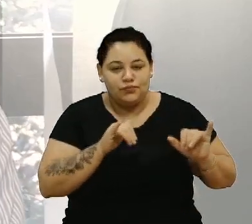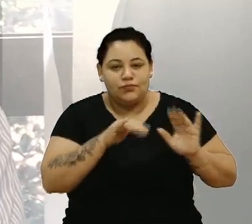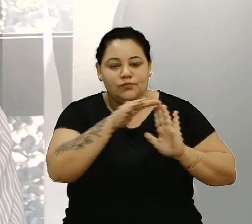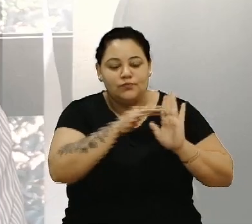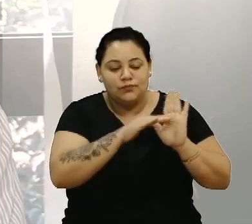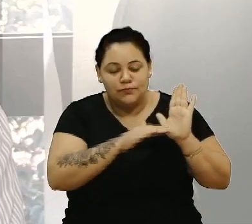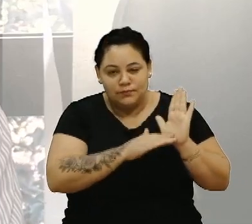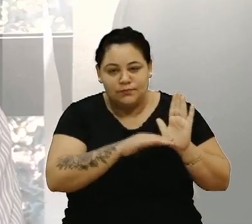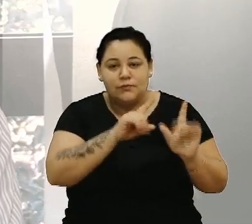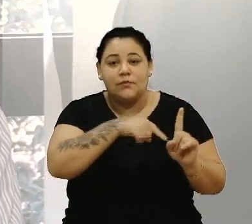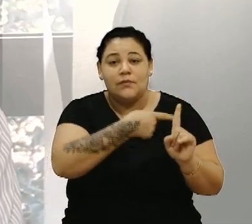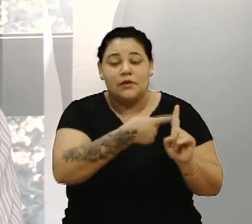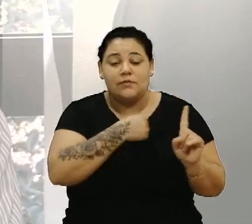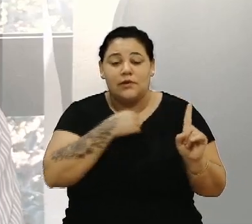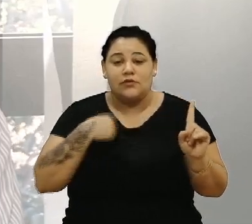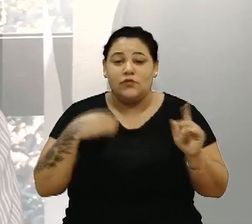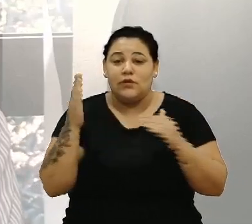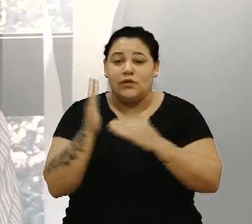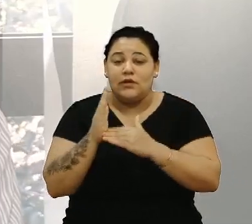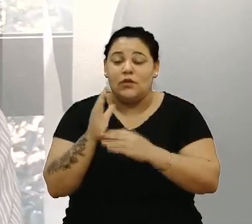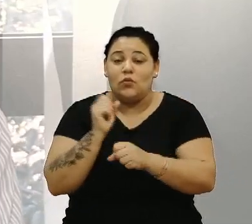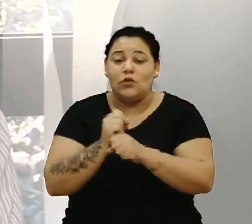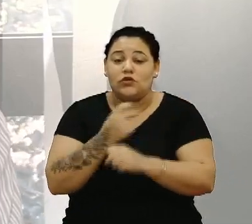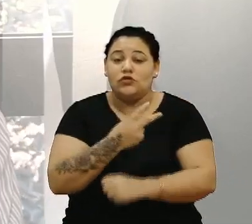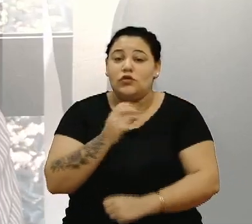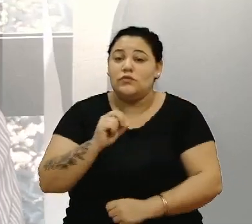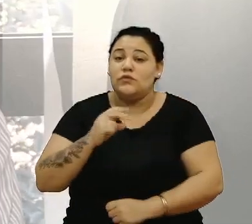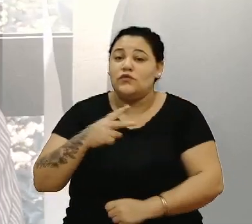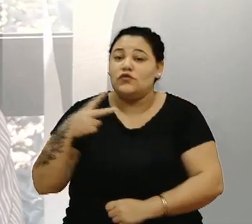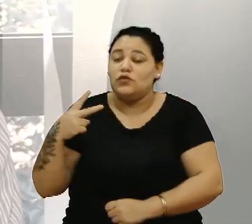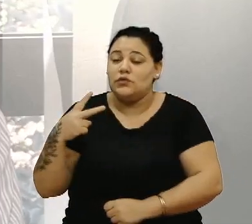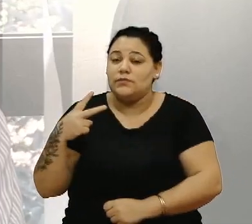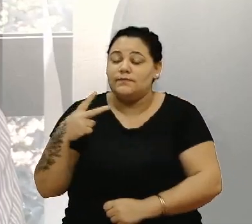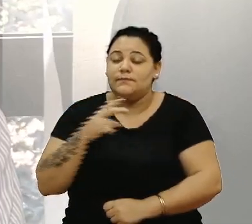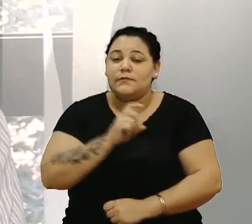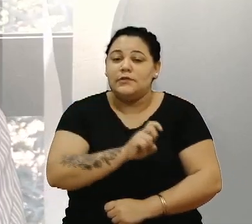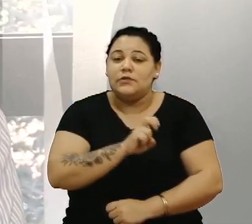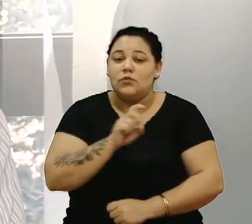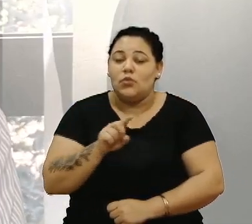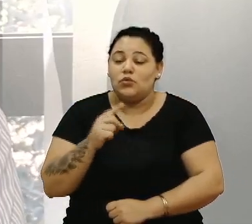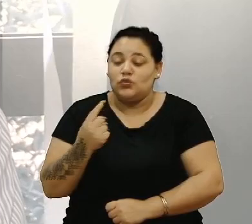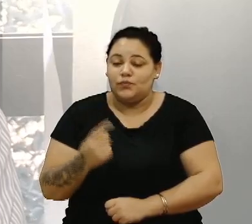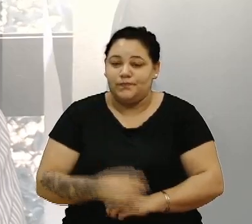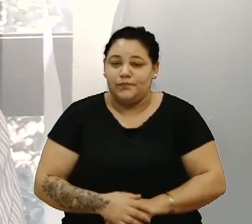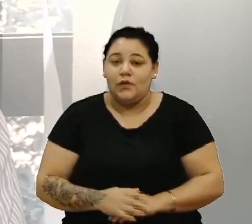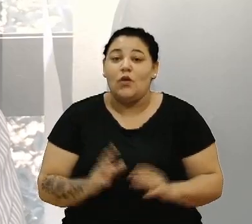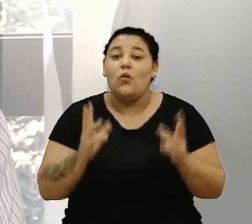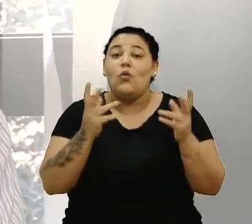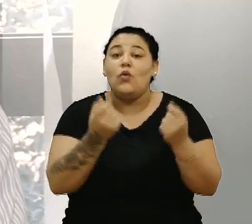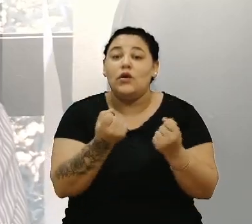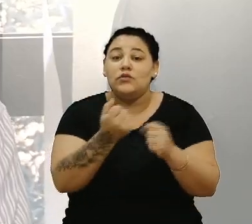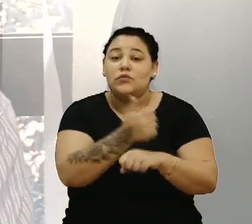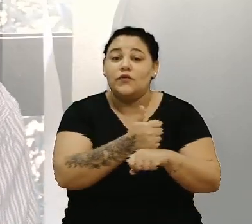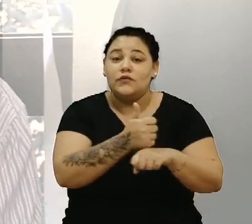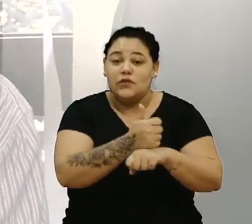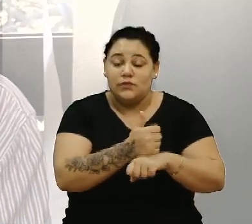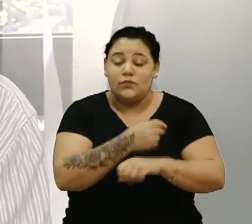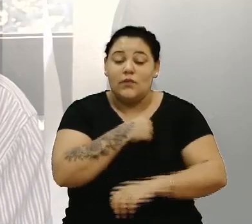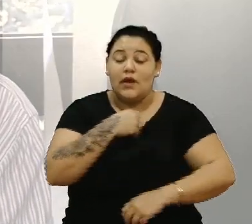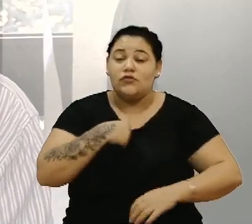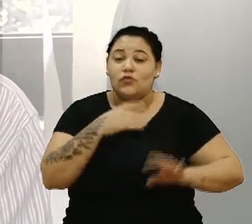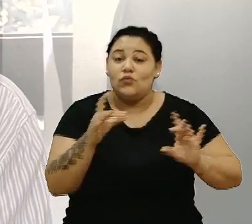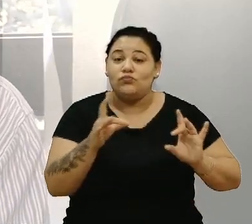até o ano de 2022, pergunta-se: 5.1. Quantos profissionais médicos vinculados